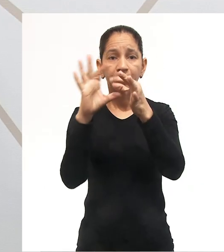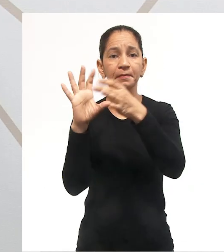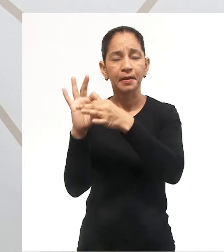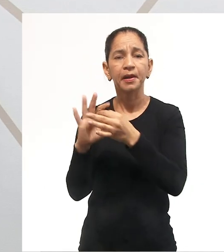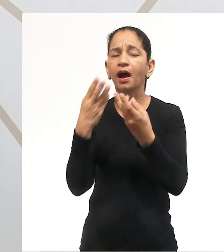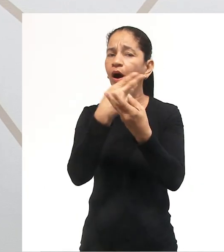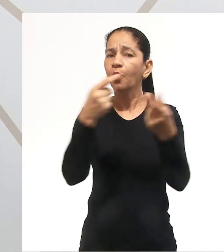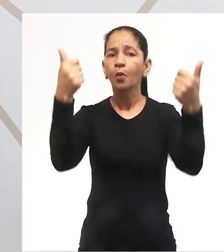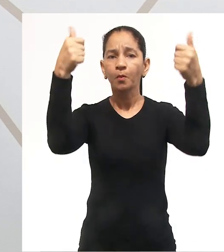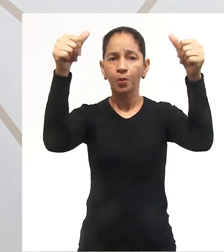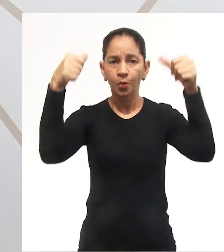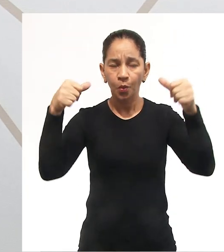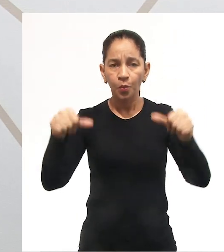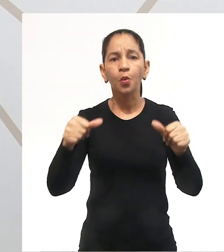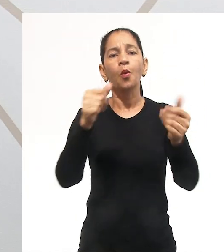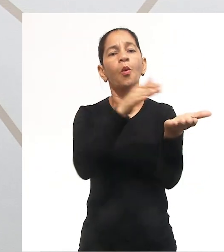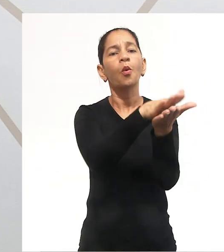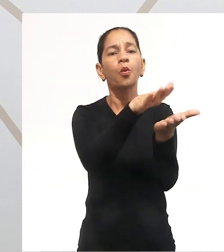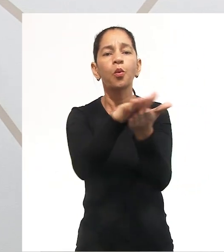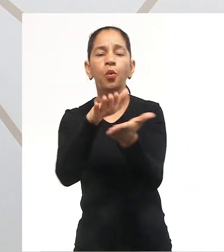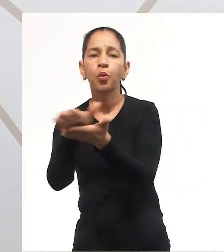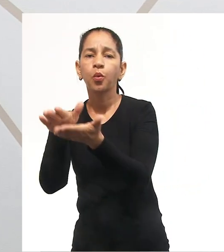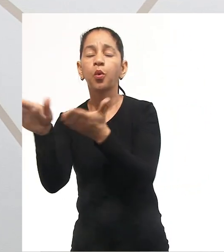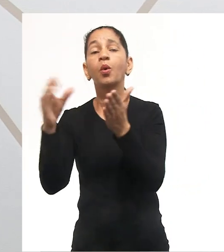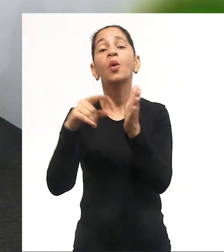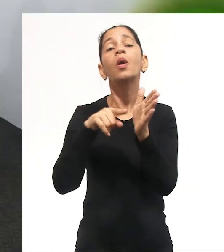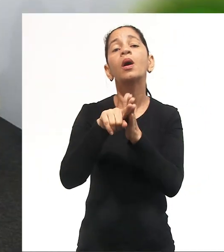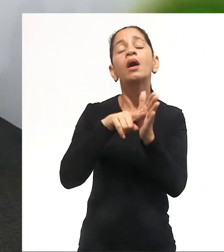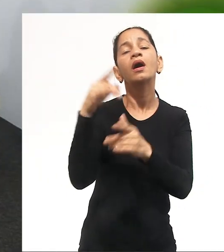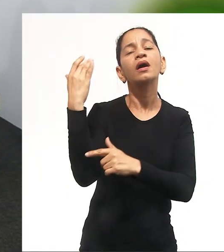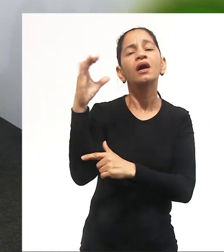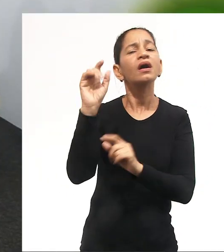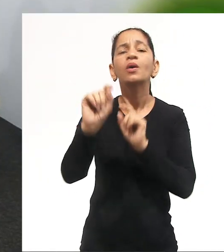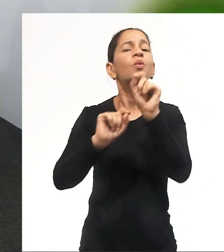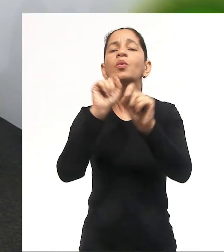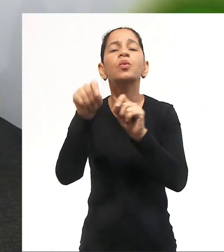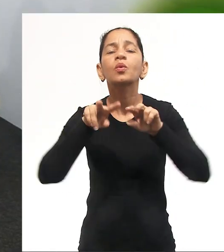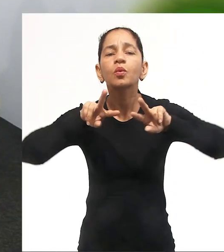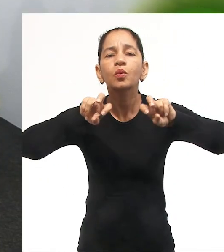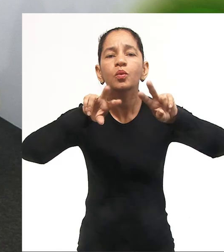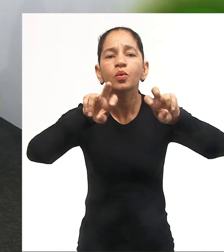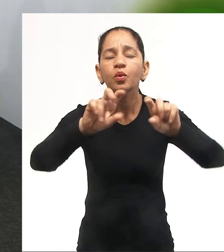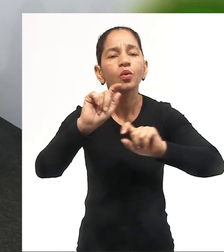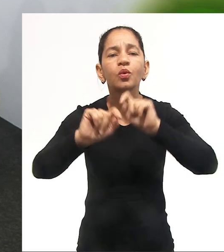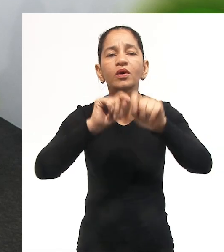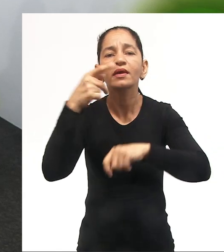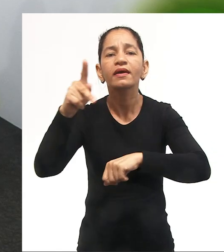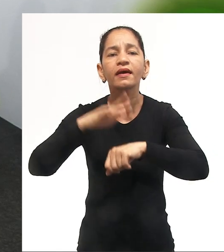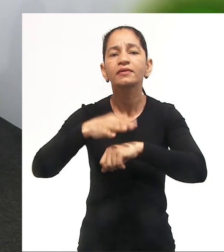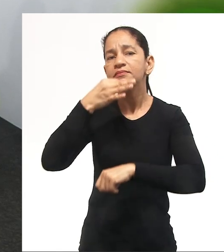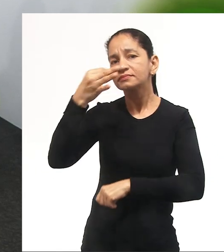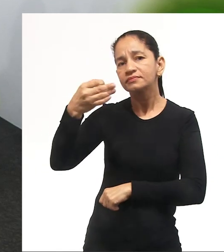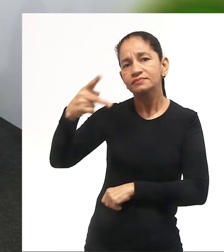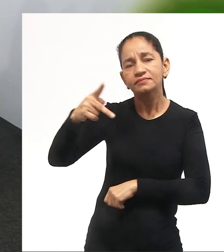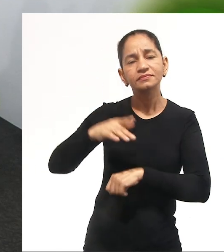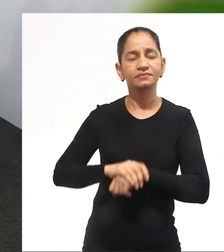relacionados a pôsteres, artigos. Então, o que é essa pesquisa, essa prática investigativa para